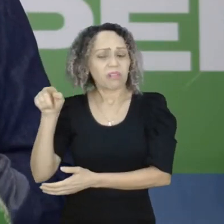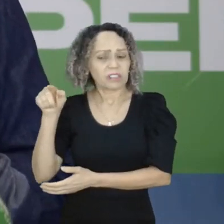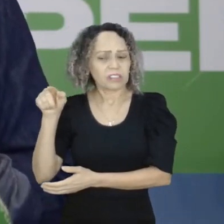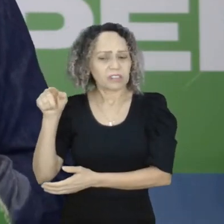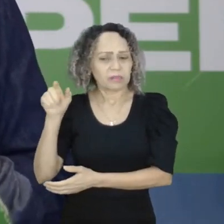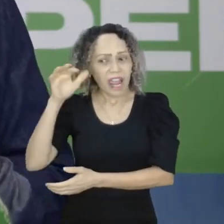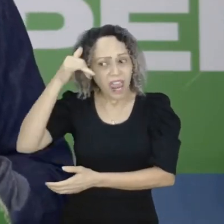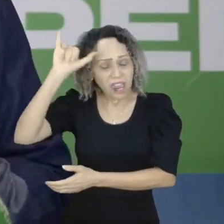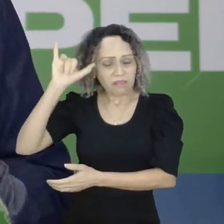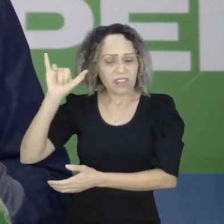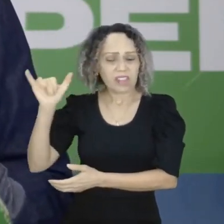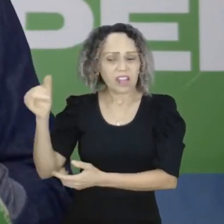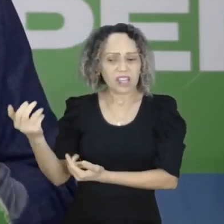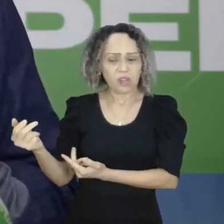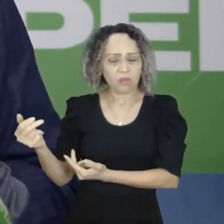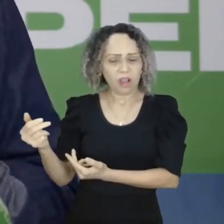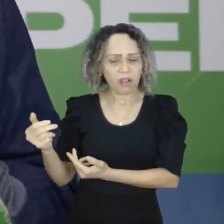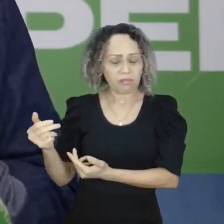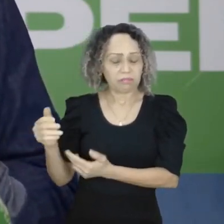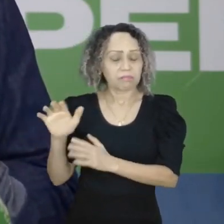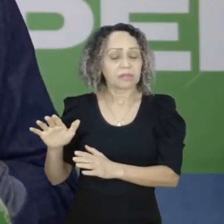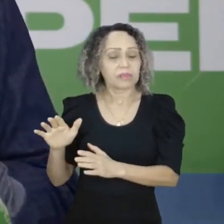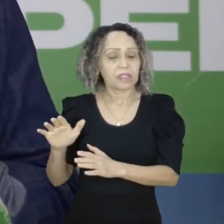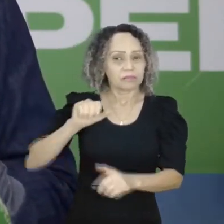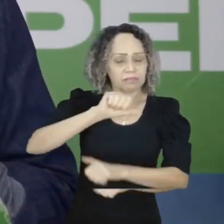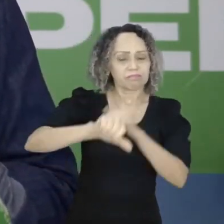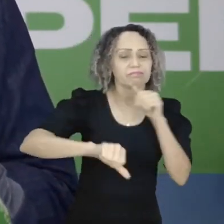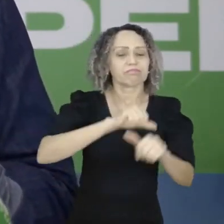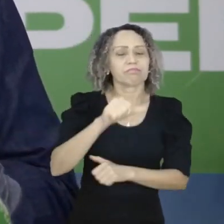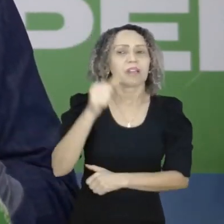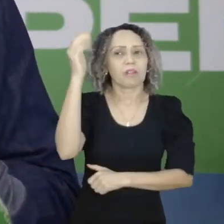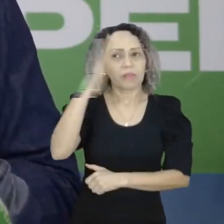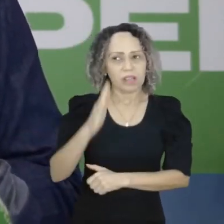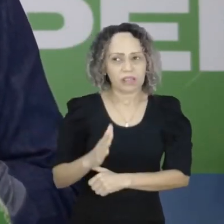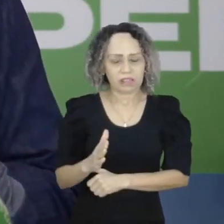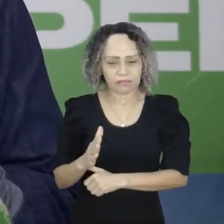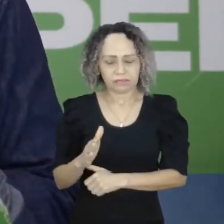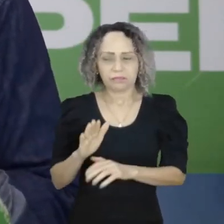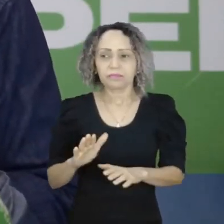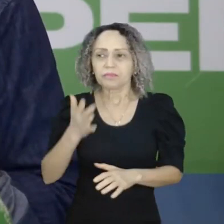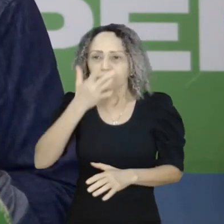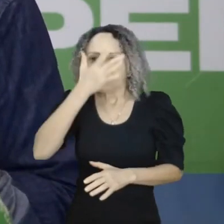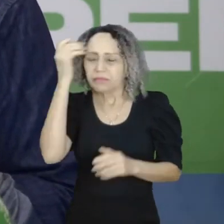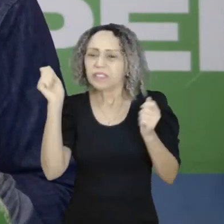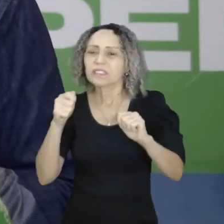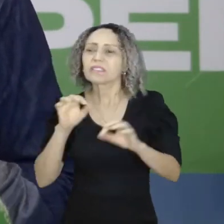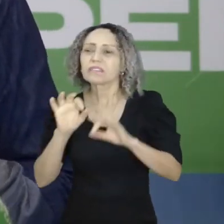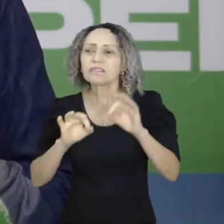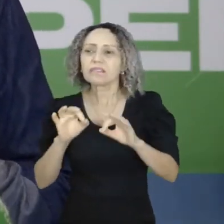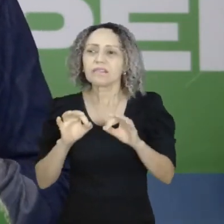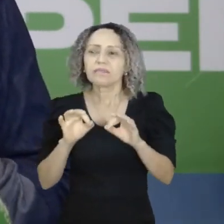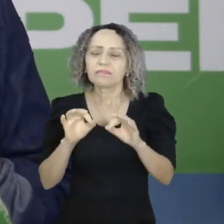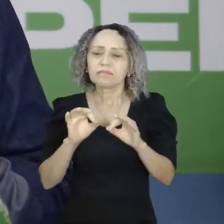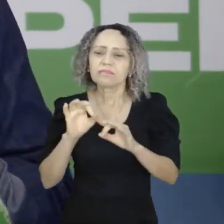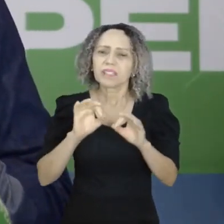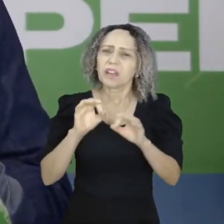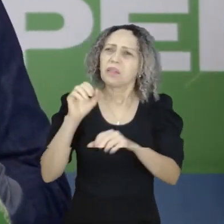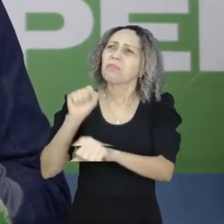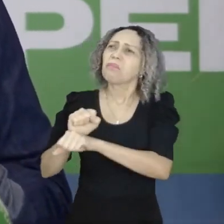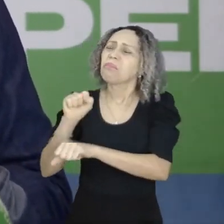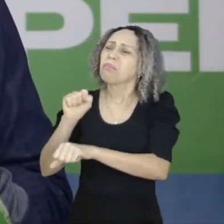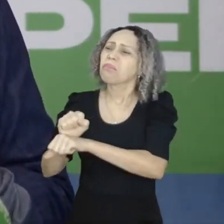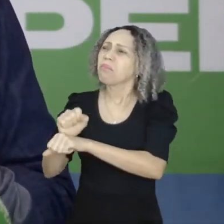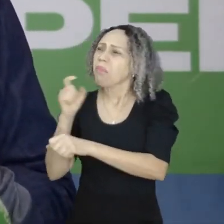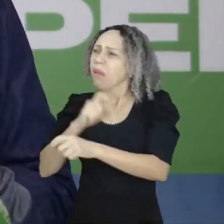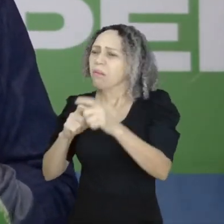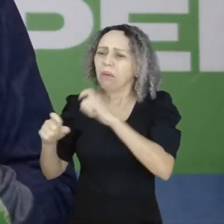Brasil com uma certa urgência. As pessoas precisam ser mais sérias, as pessoas precisam parar de mentir, sabe?